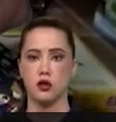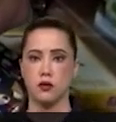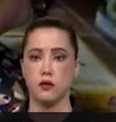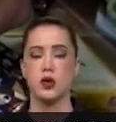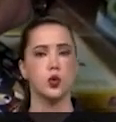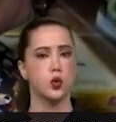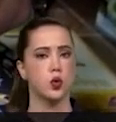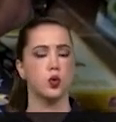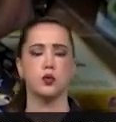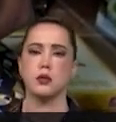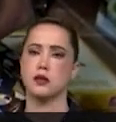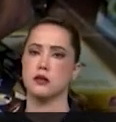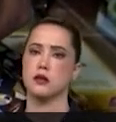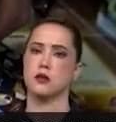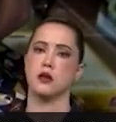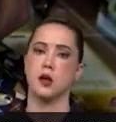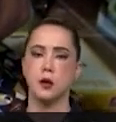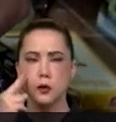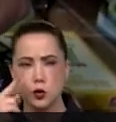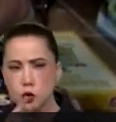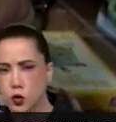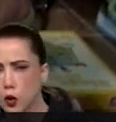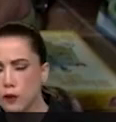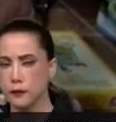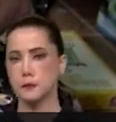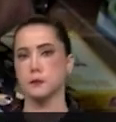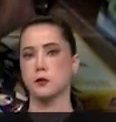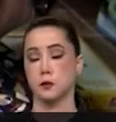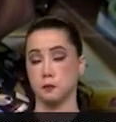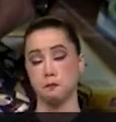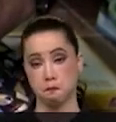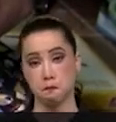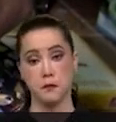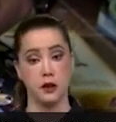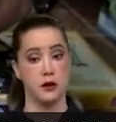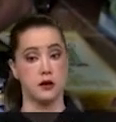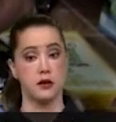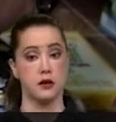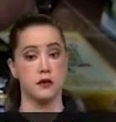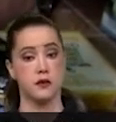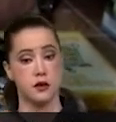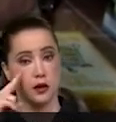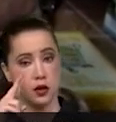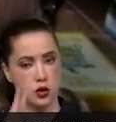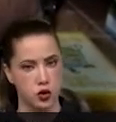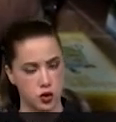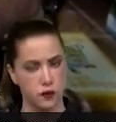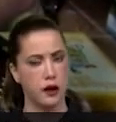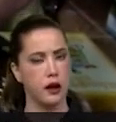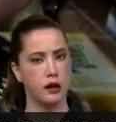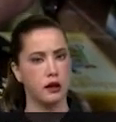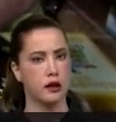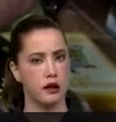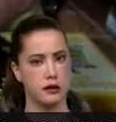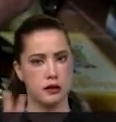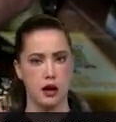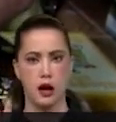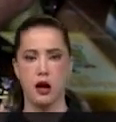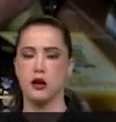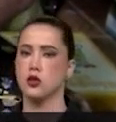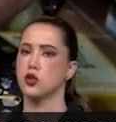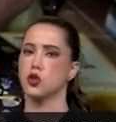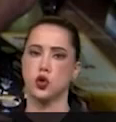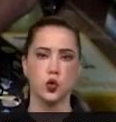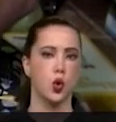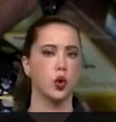mas sempre com a supervisão dos pais. E tem alguns streams que nós eliminamos, por exemplo, o TikTok